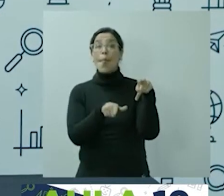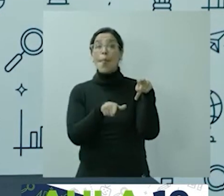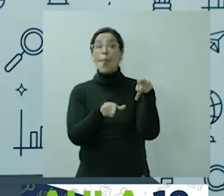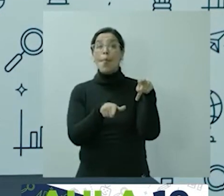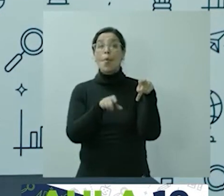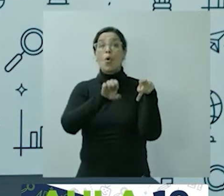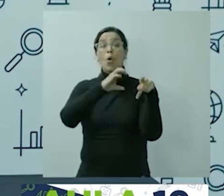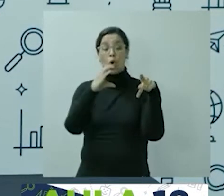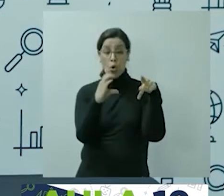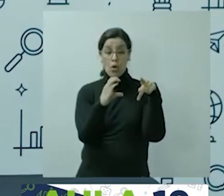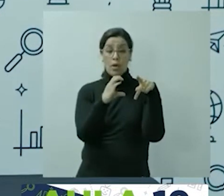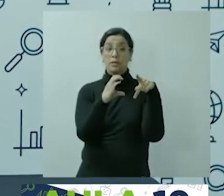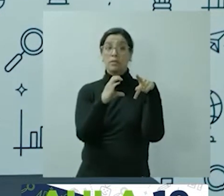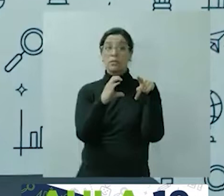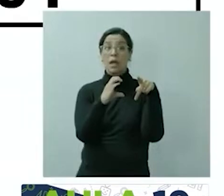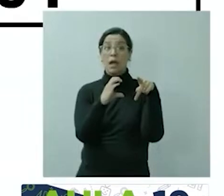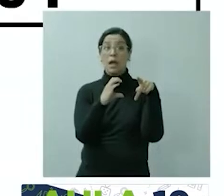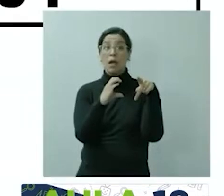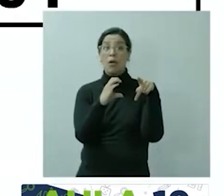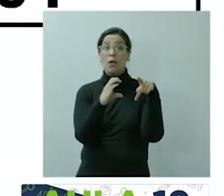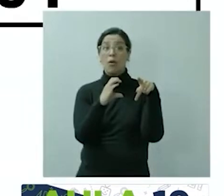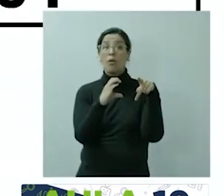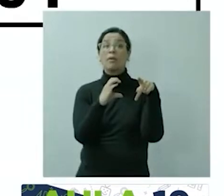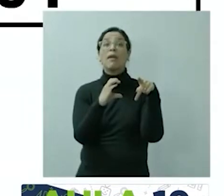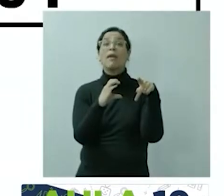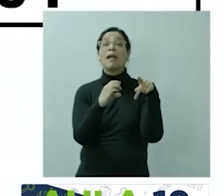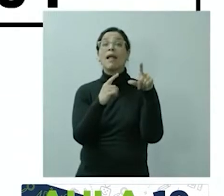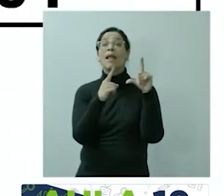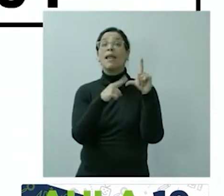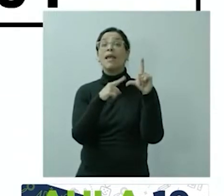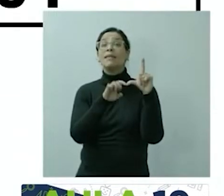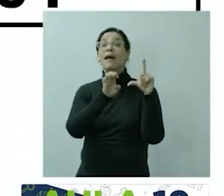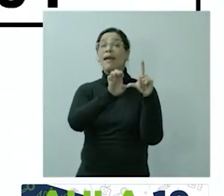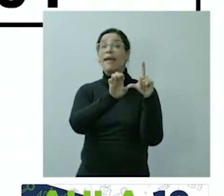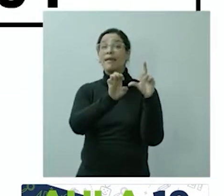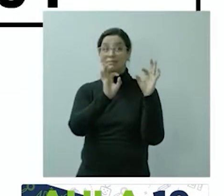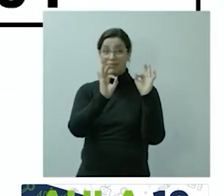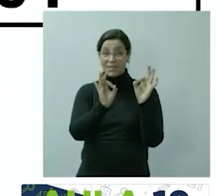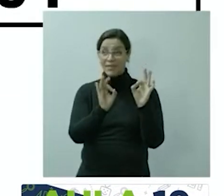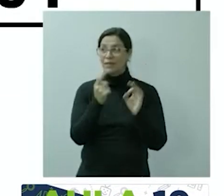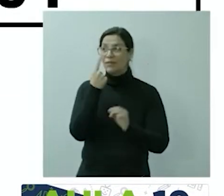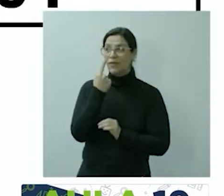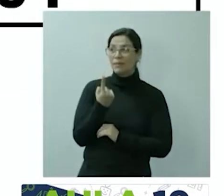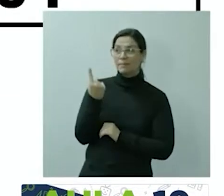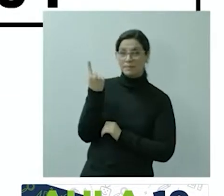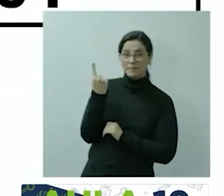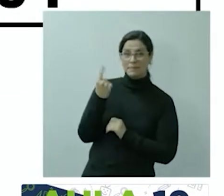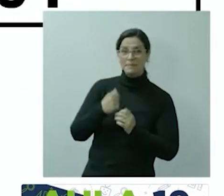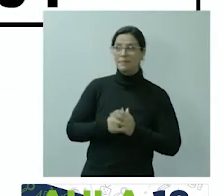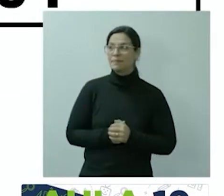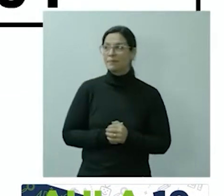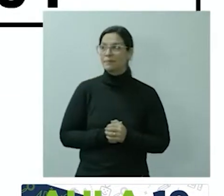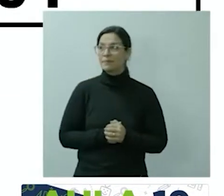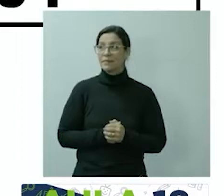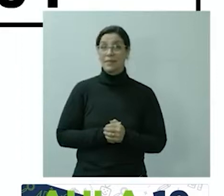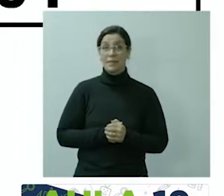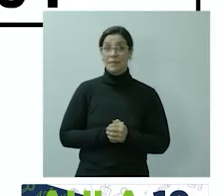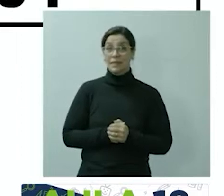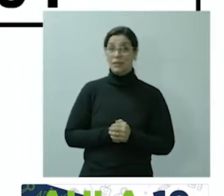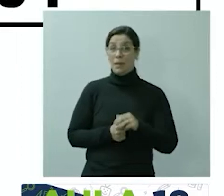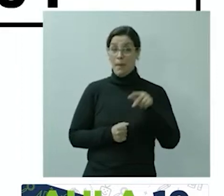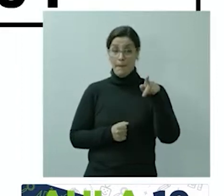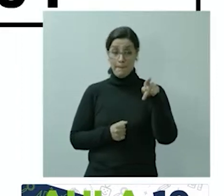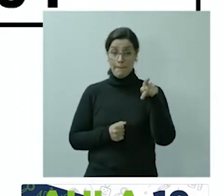que no lugar do coração, nós devemos colocar a letra E. Vamos ver? Olha lá,